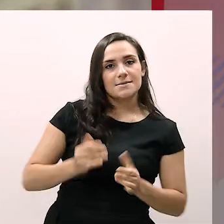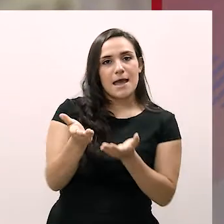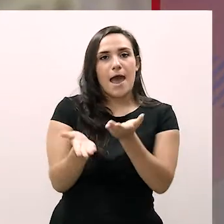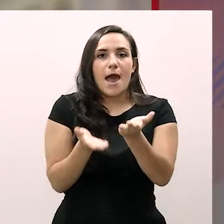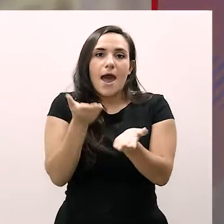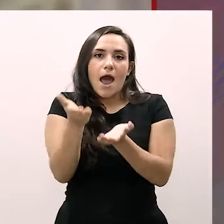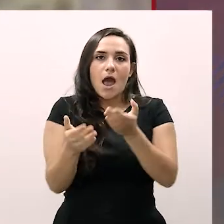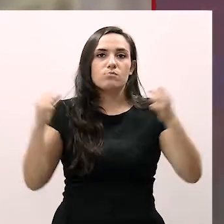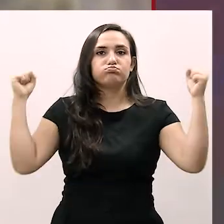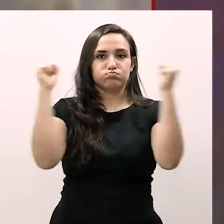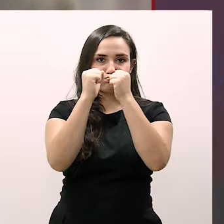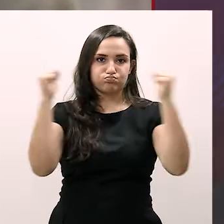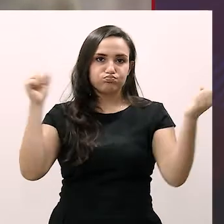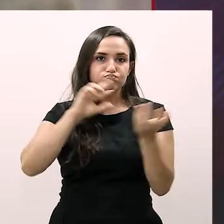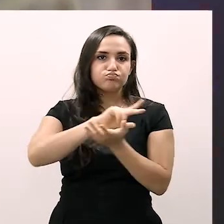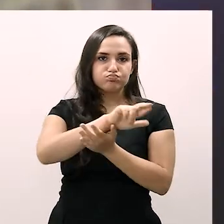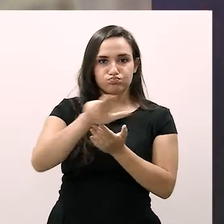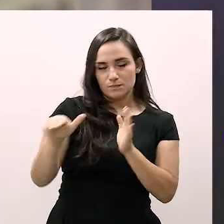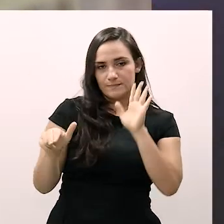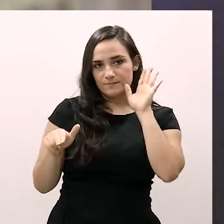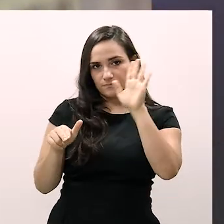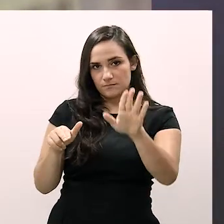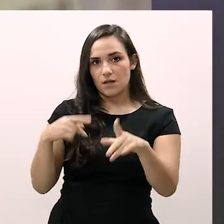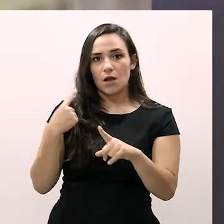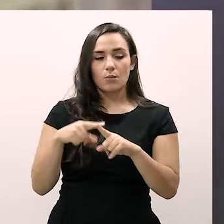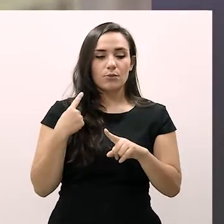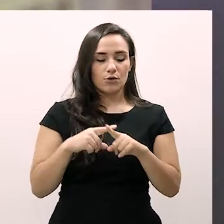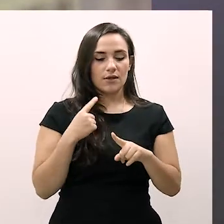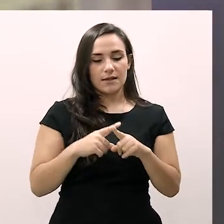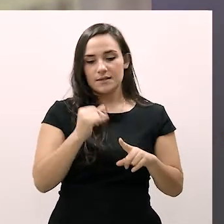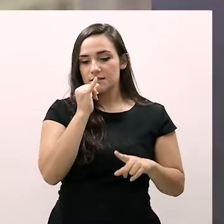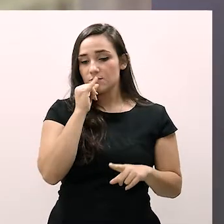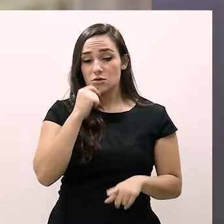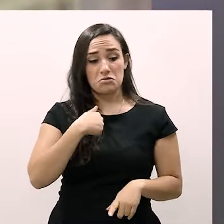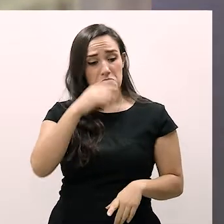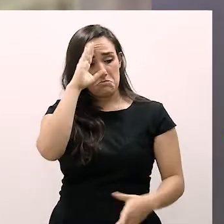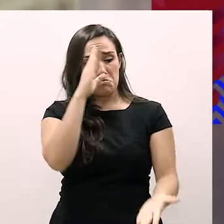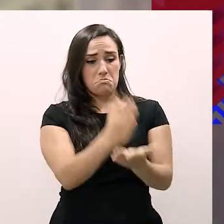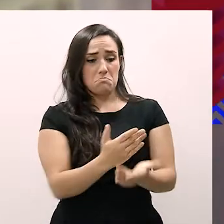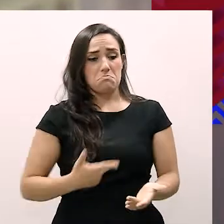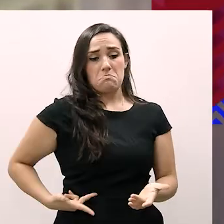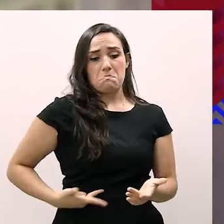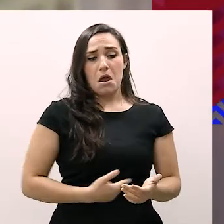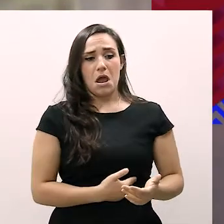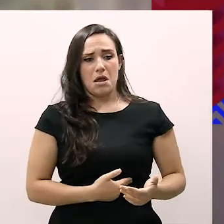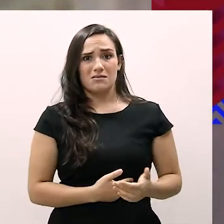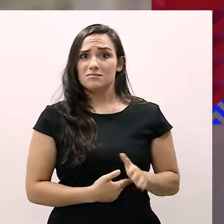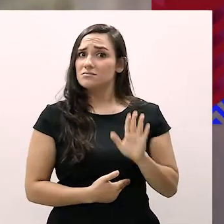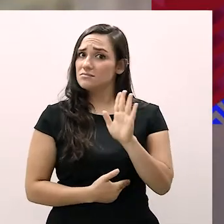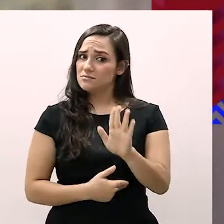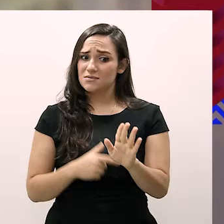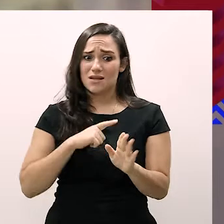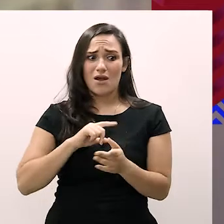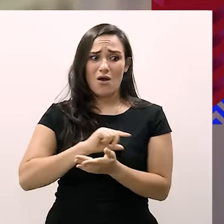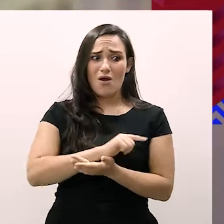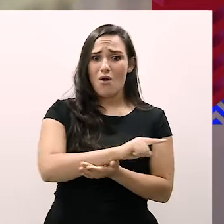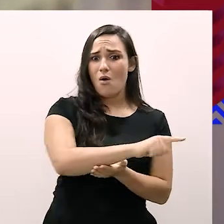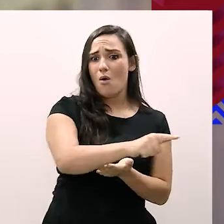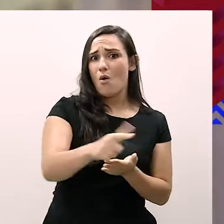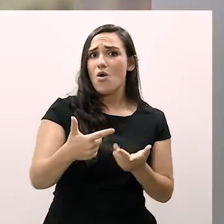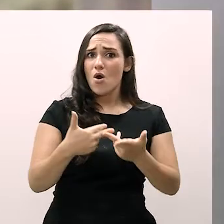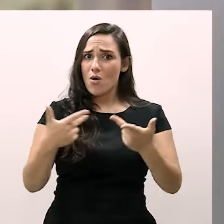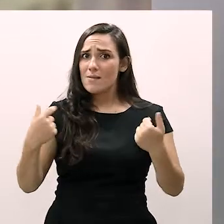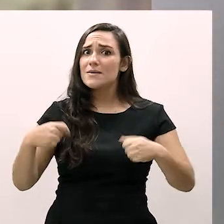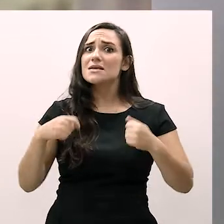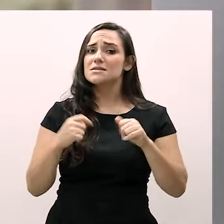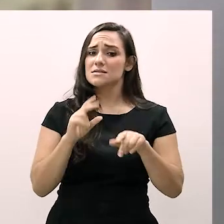muito mais que o procedimento em si. Certo. Então, a ênfase da equipe multidisciplinar para o tratamento